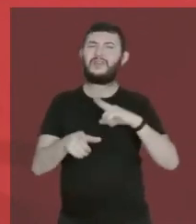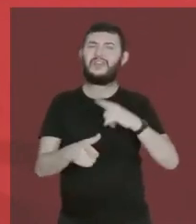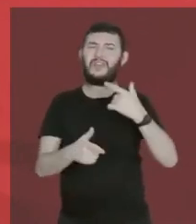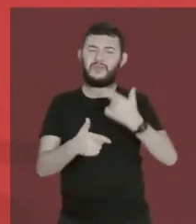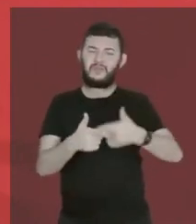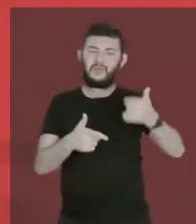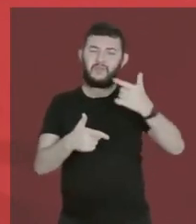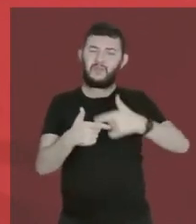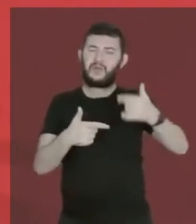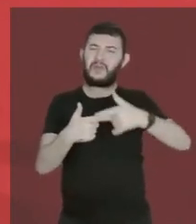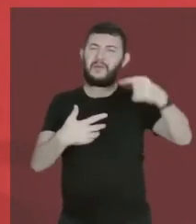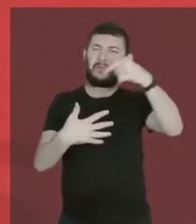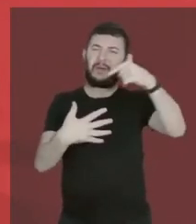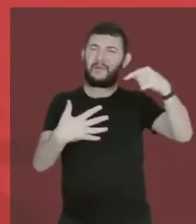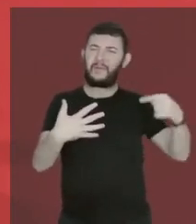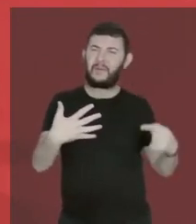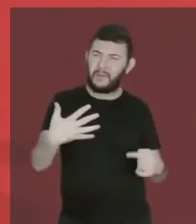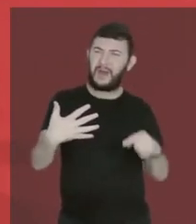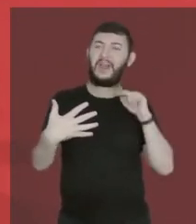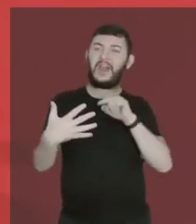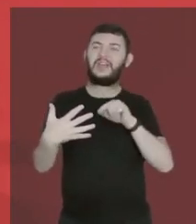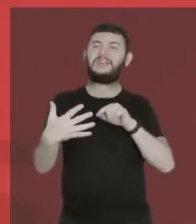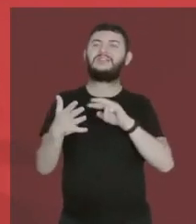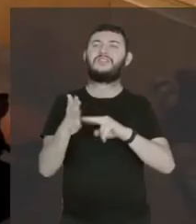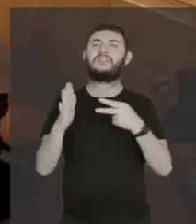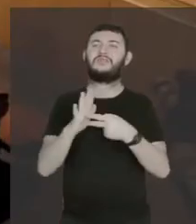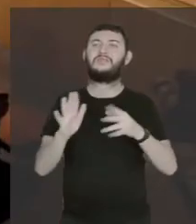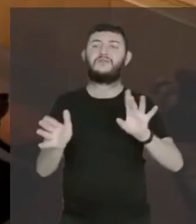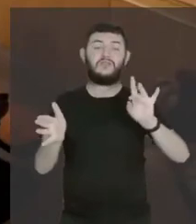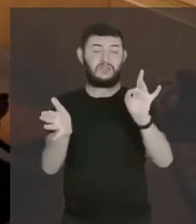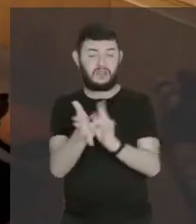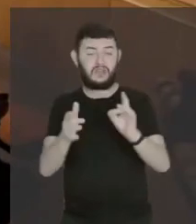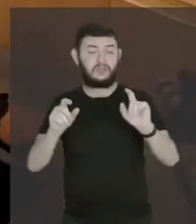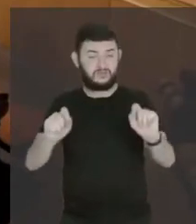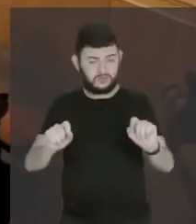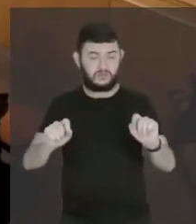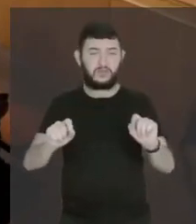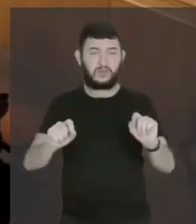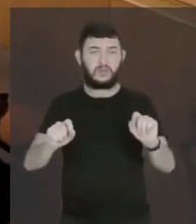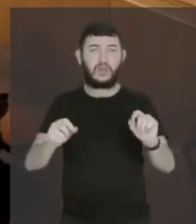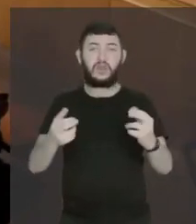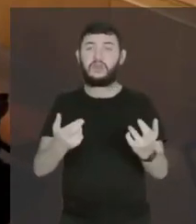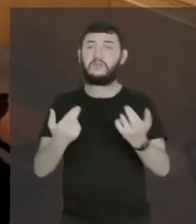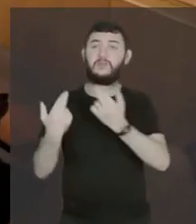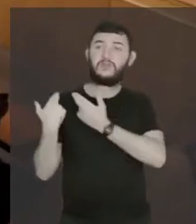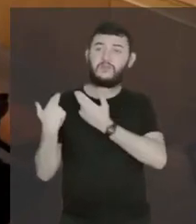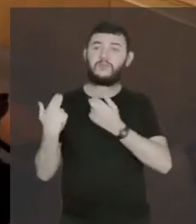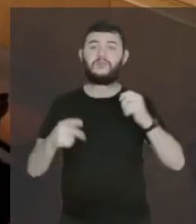coletivizado e será compartilhado por todos aqueles que amam o planeta.